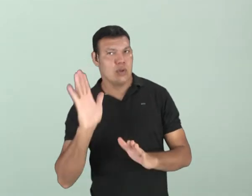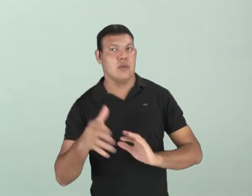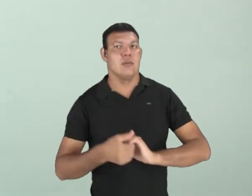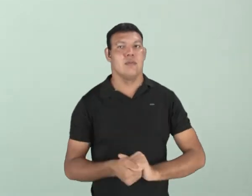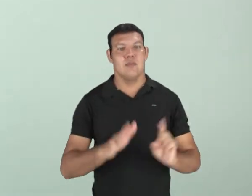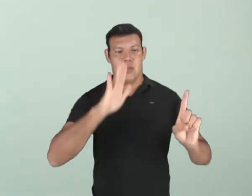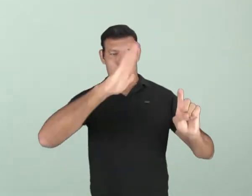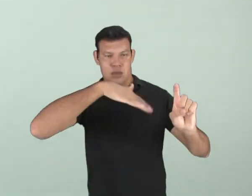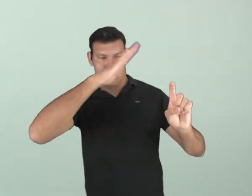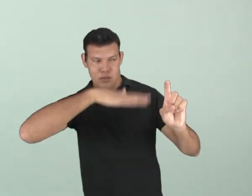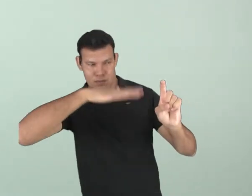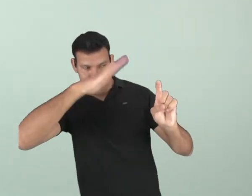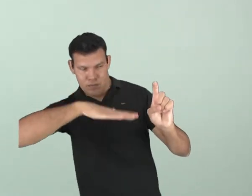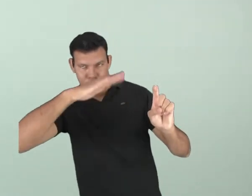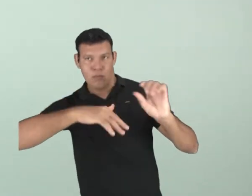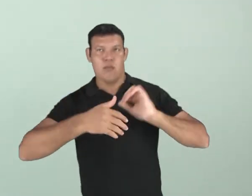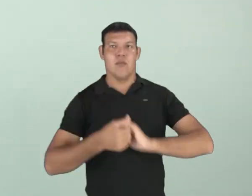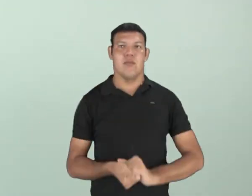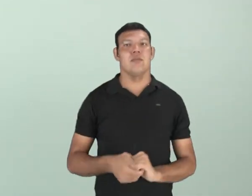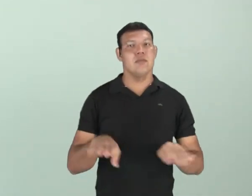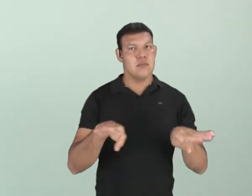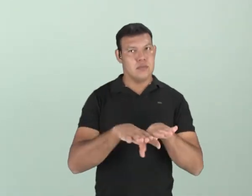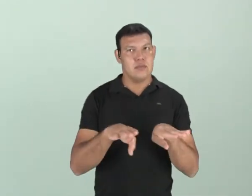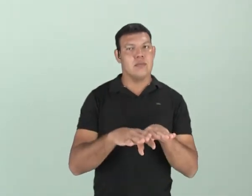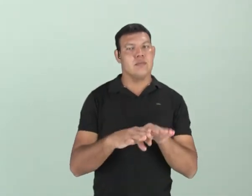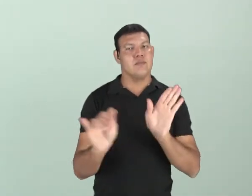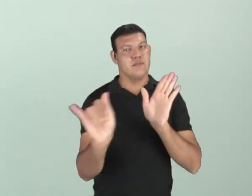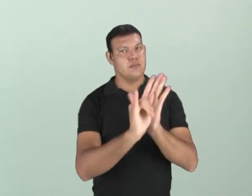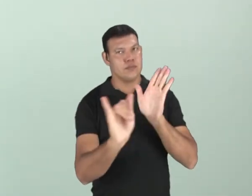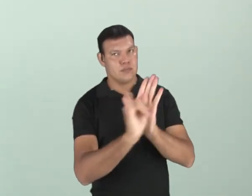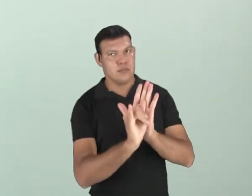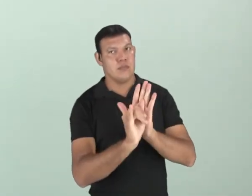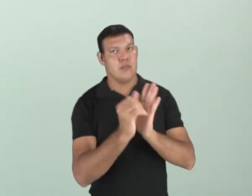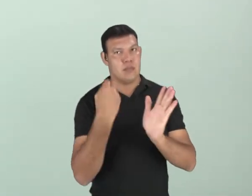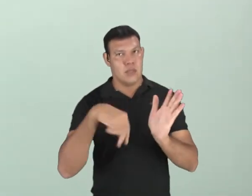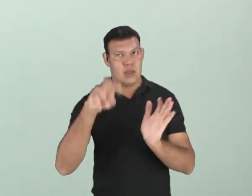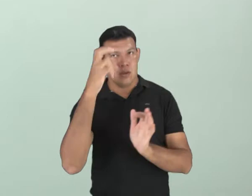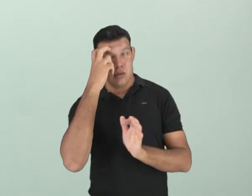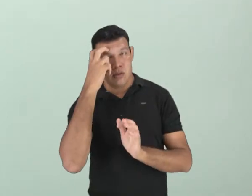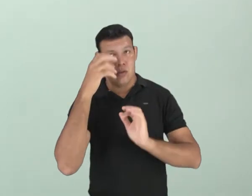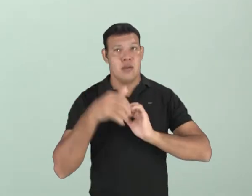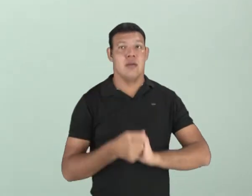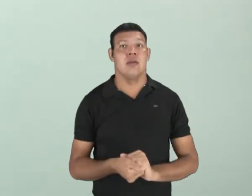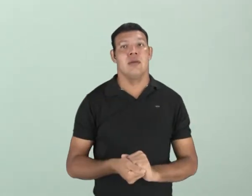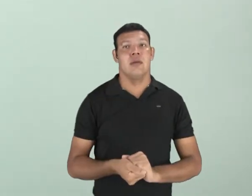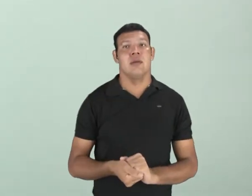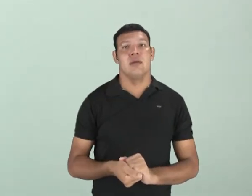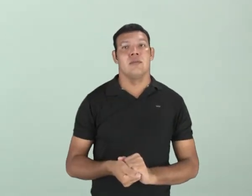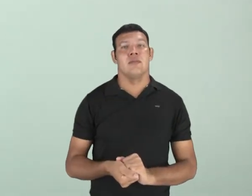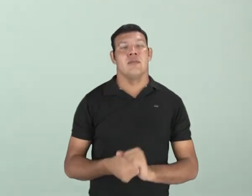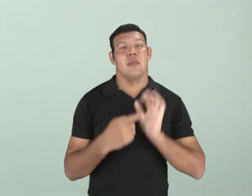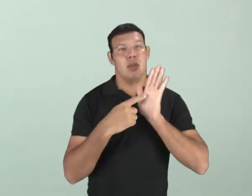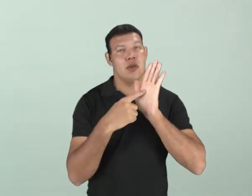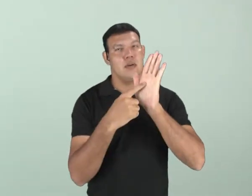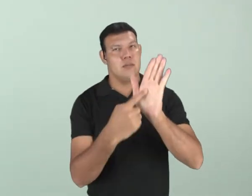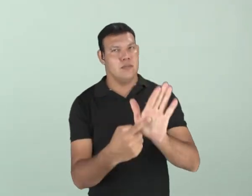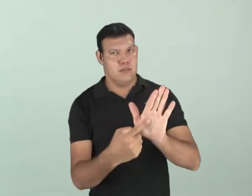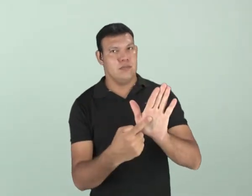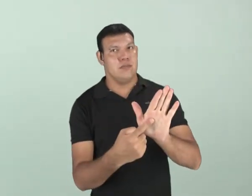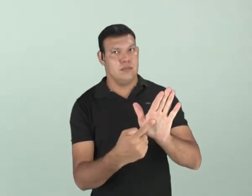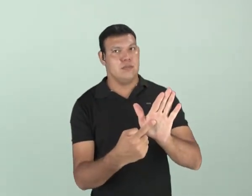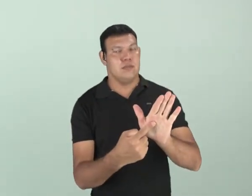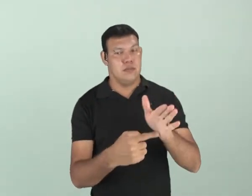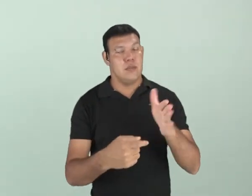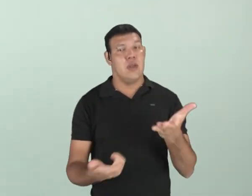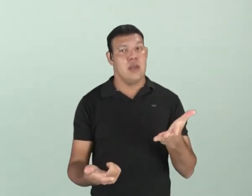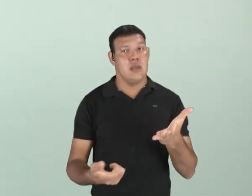da mitologia, né, que vai ter essa identificação cultural, pessoal. E eu estou trazendo muitas aqui,